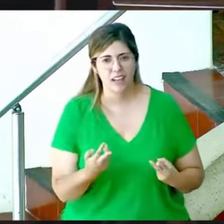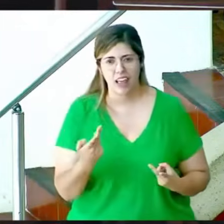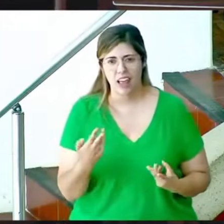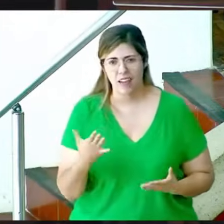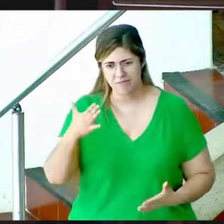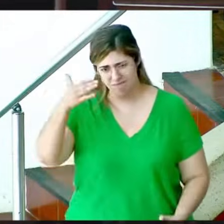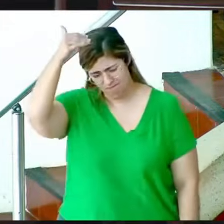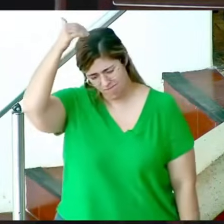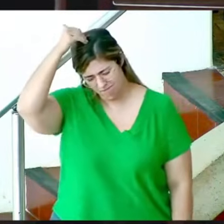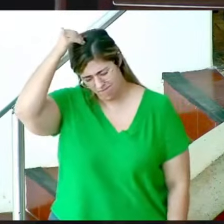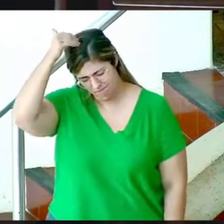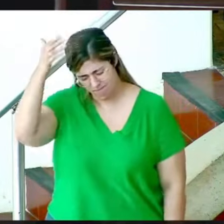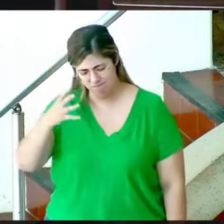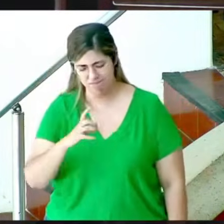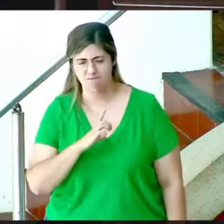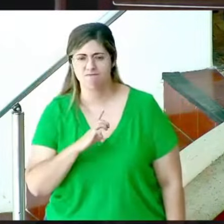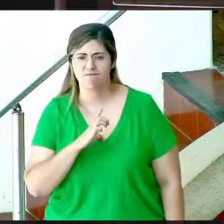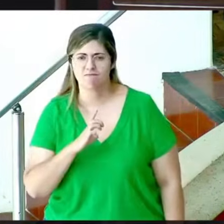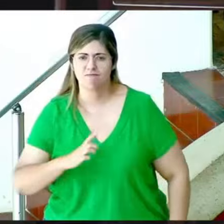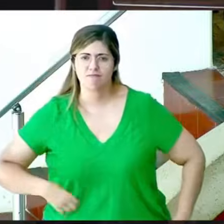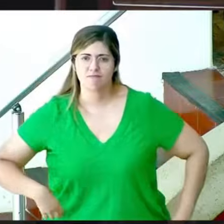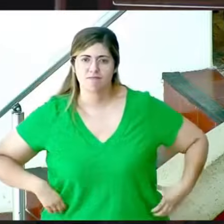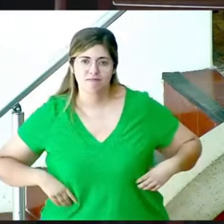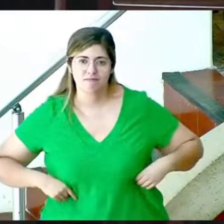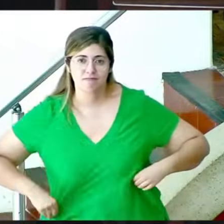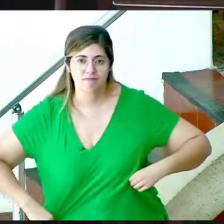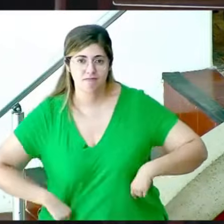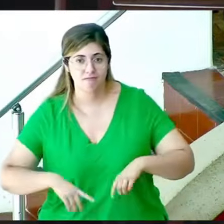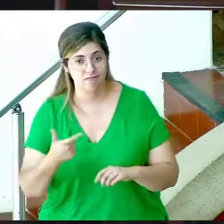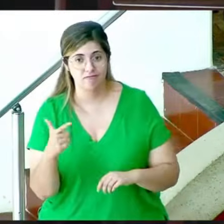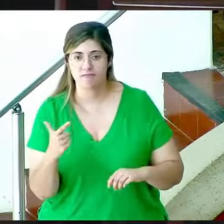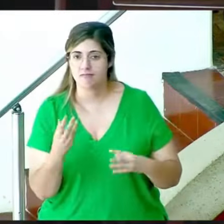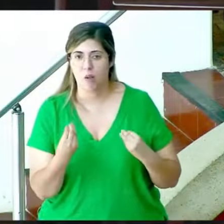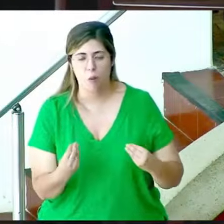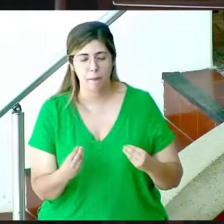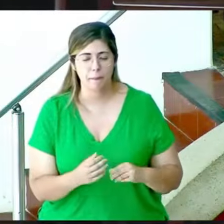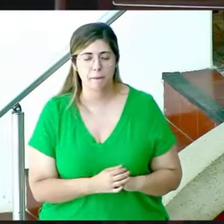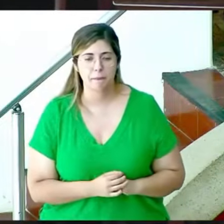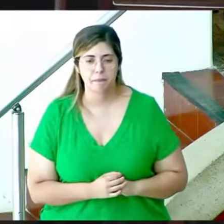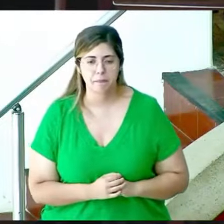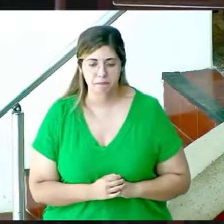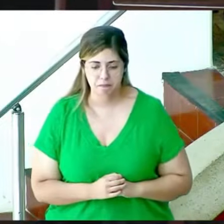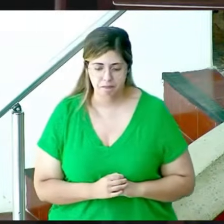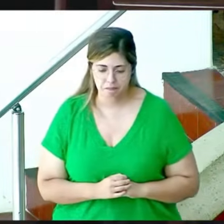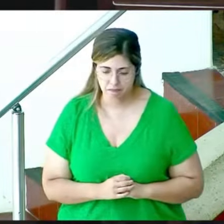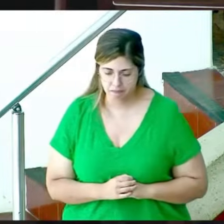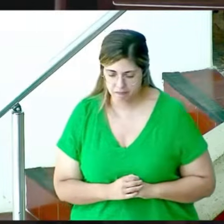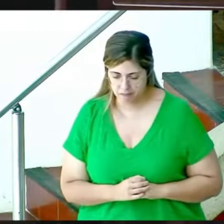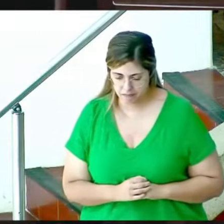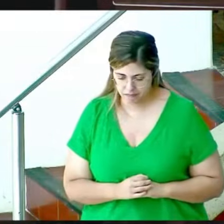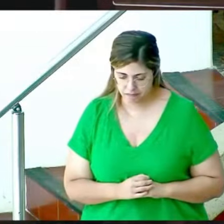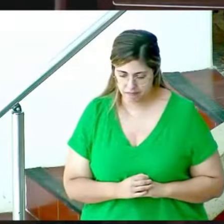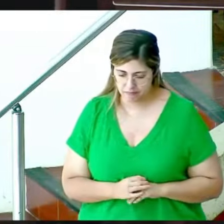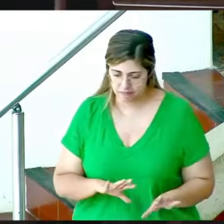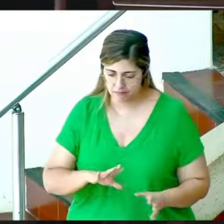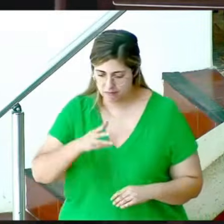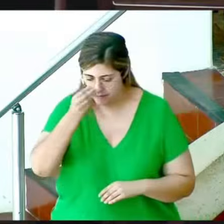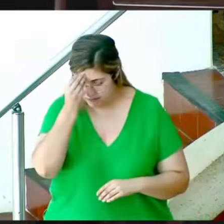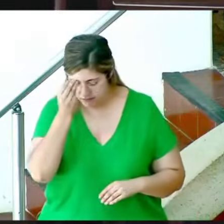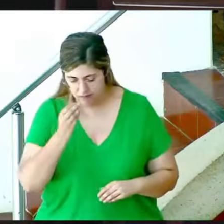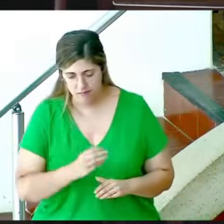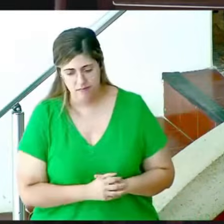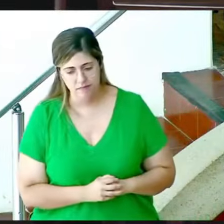no pescoço. Não dá. Ninguém pode fazer se antes não